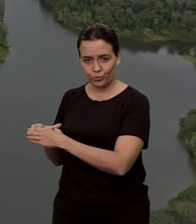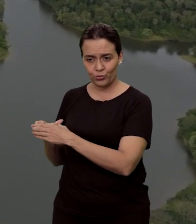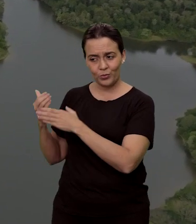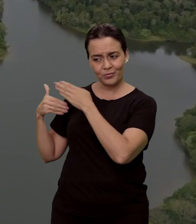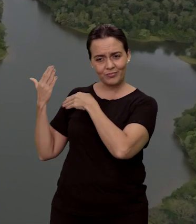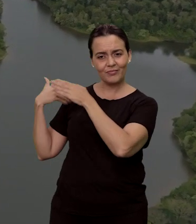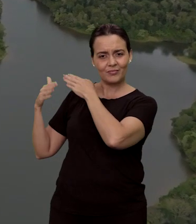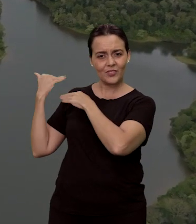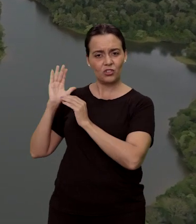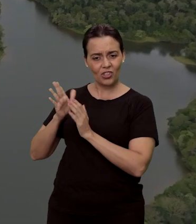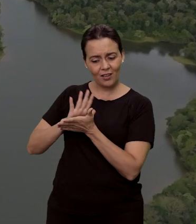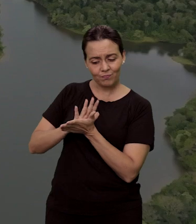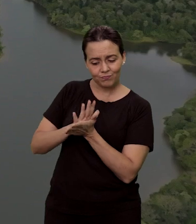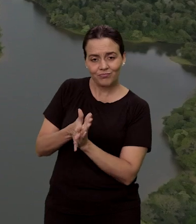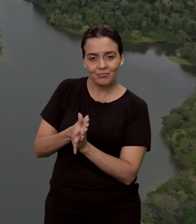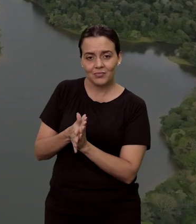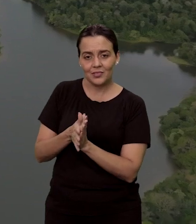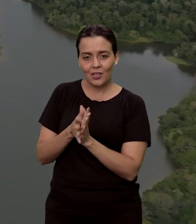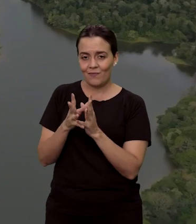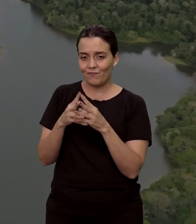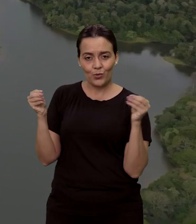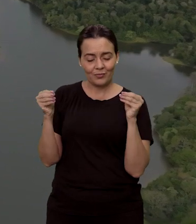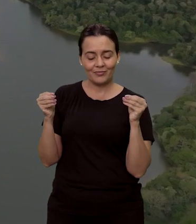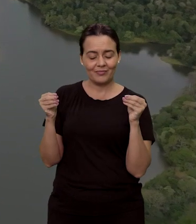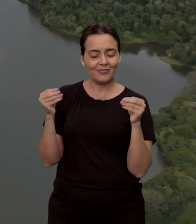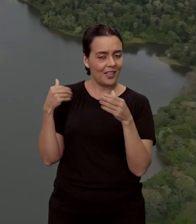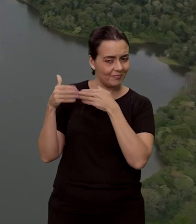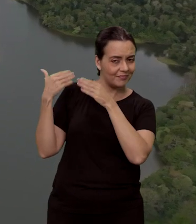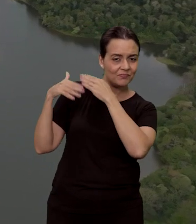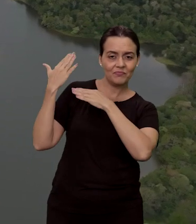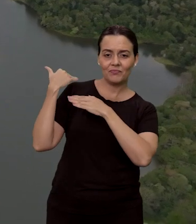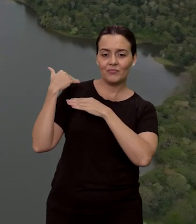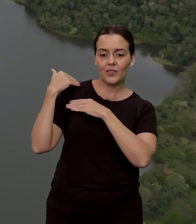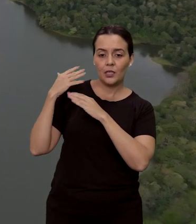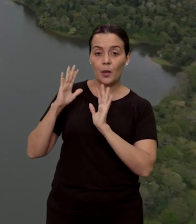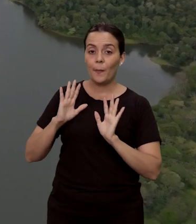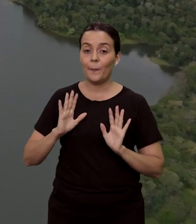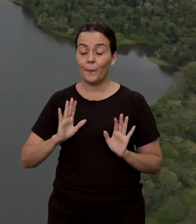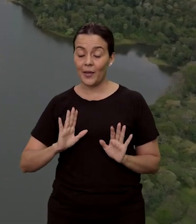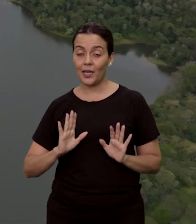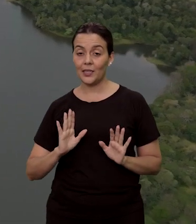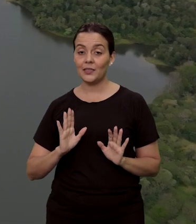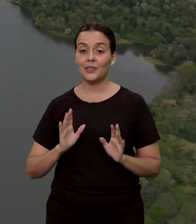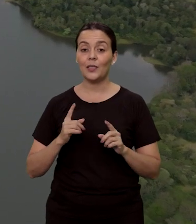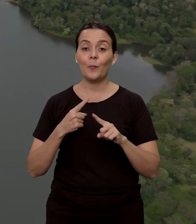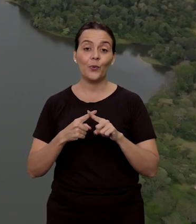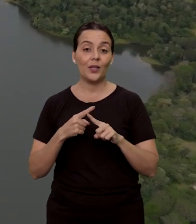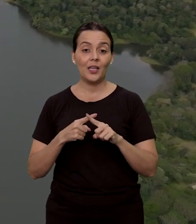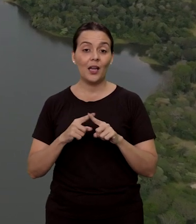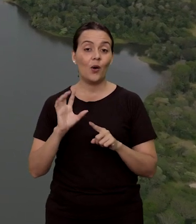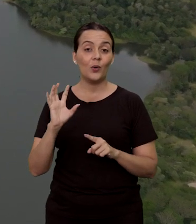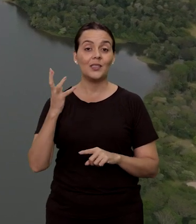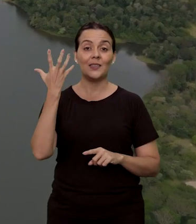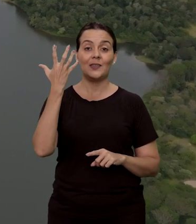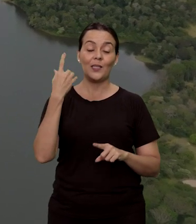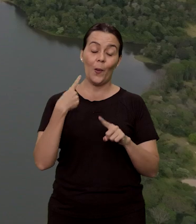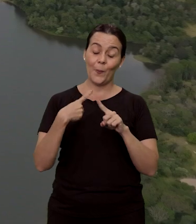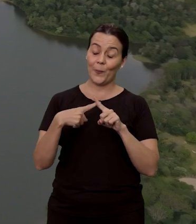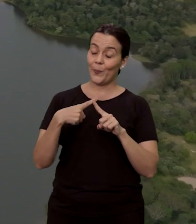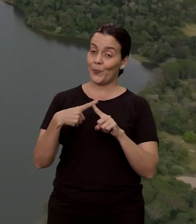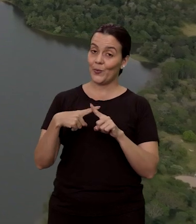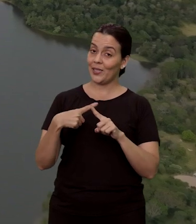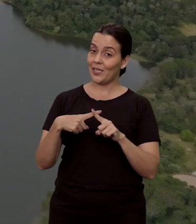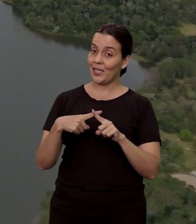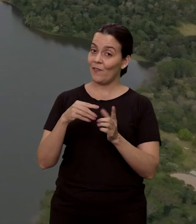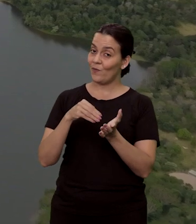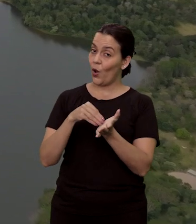história, né? Dos cenas da vida, das eras da vida. E elas foram extintas exatamente porque elas não lidaram